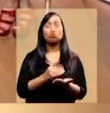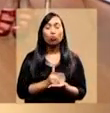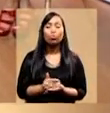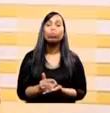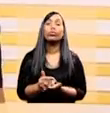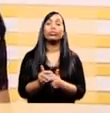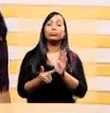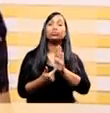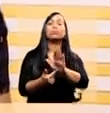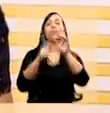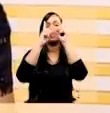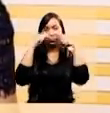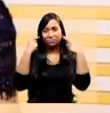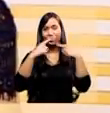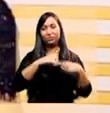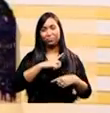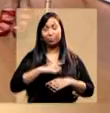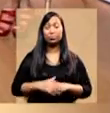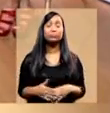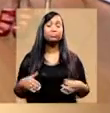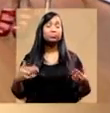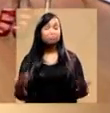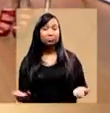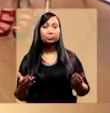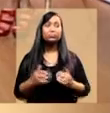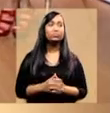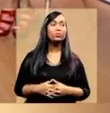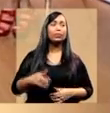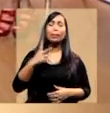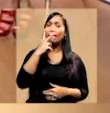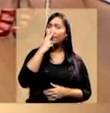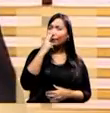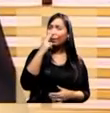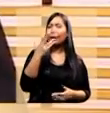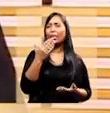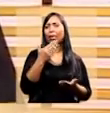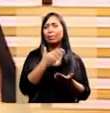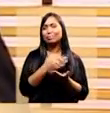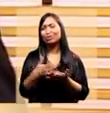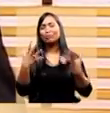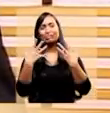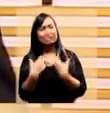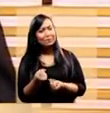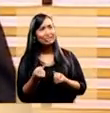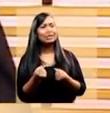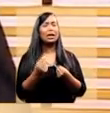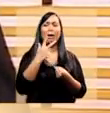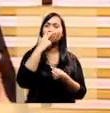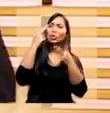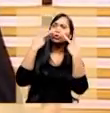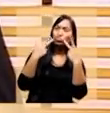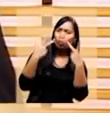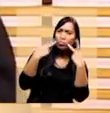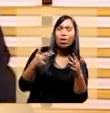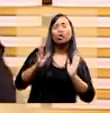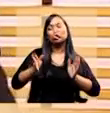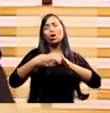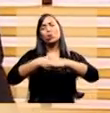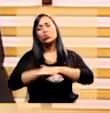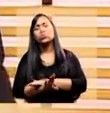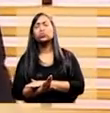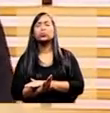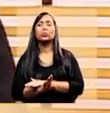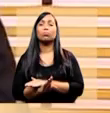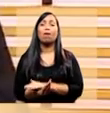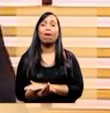primeiros índices de violência. E aí... parece que começa a se aceitar isso, parece que isso é uma coisa normal, já está